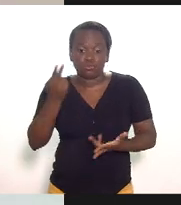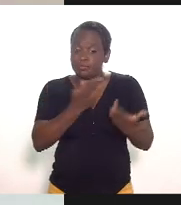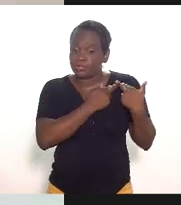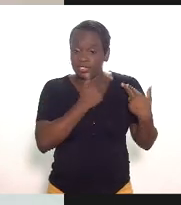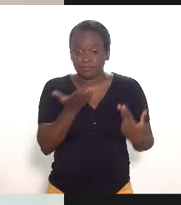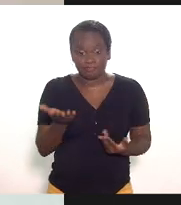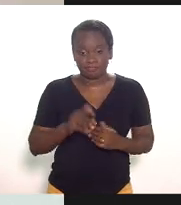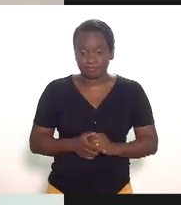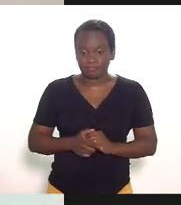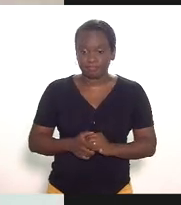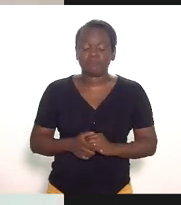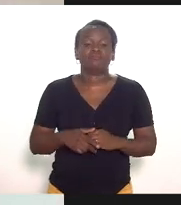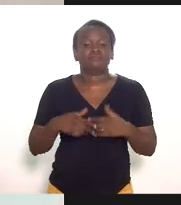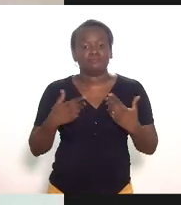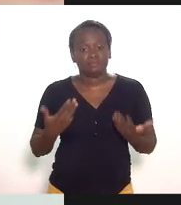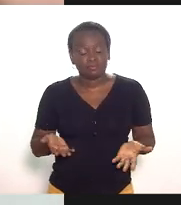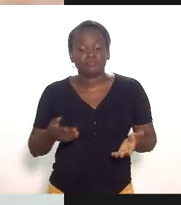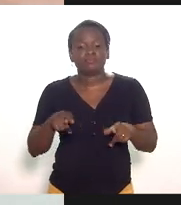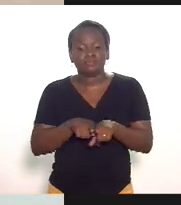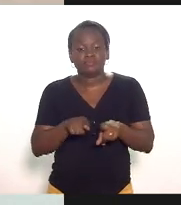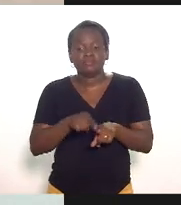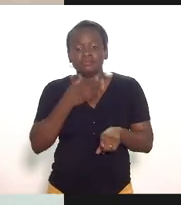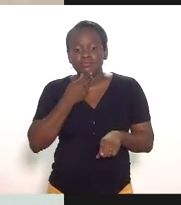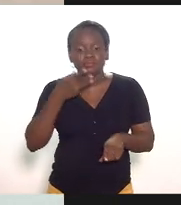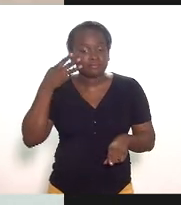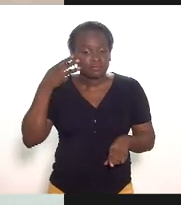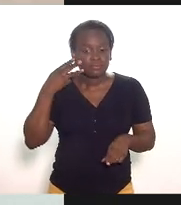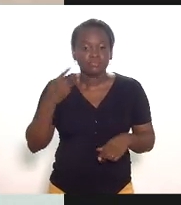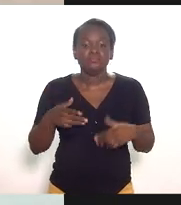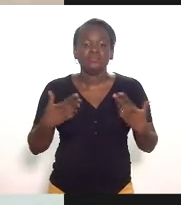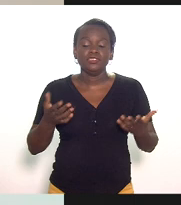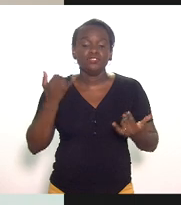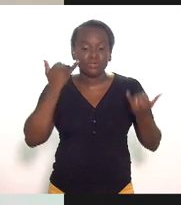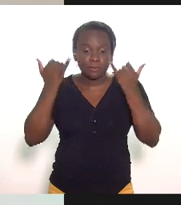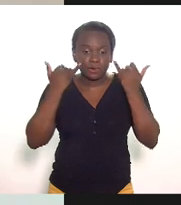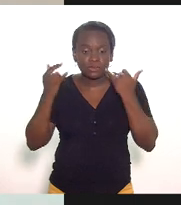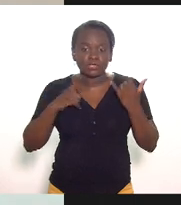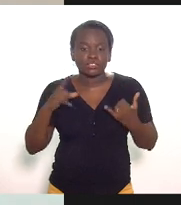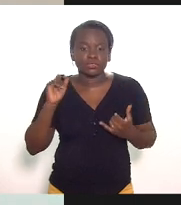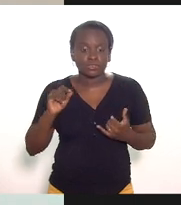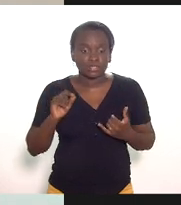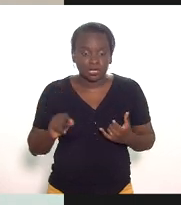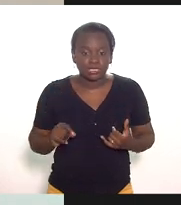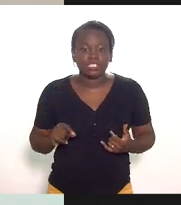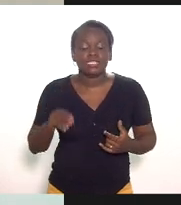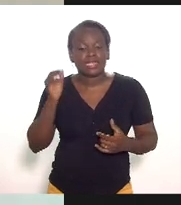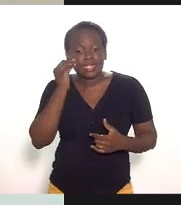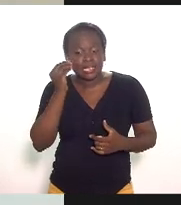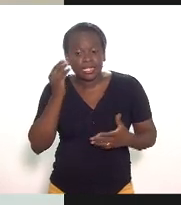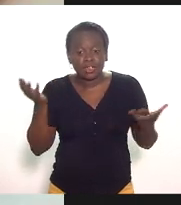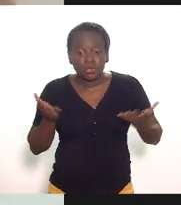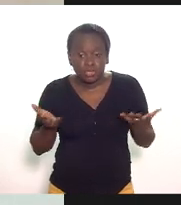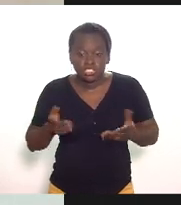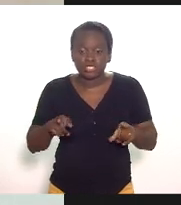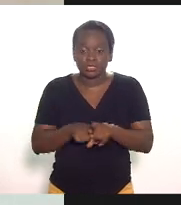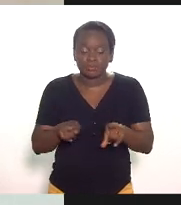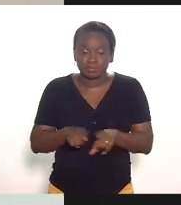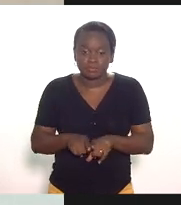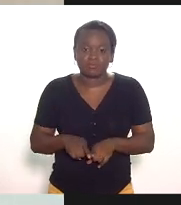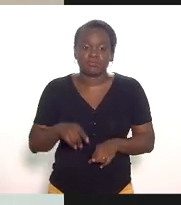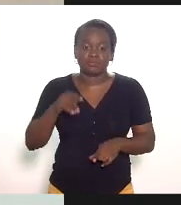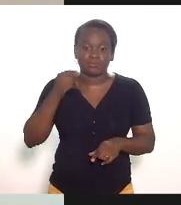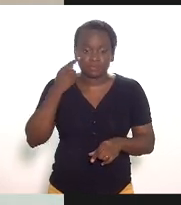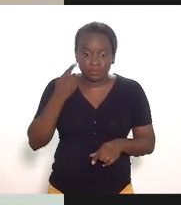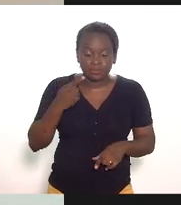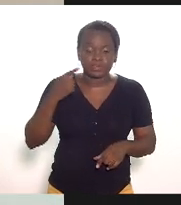isso. Ele e o governador Wilson. A informação que eu tenho, que iam tentar hoje também colher o